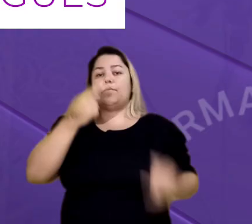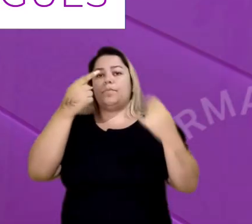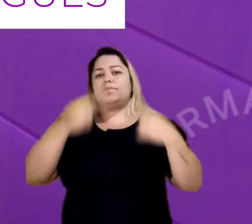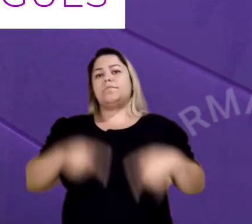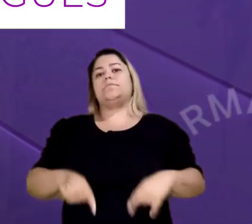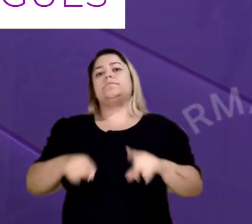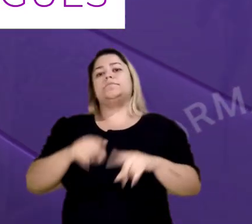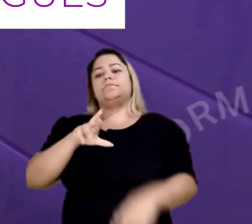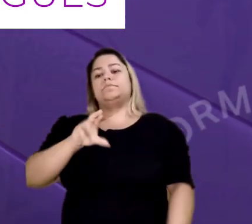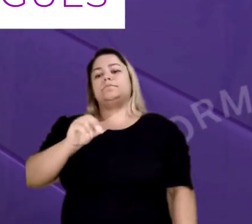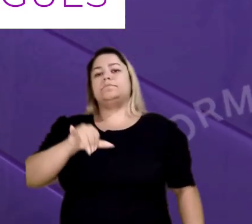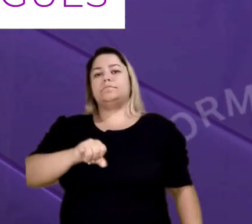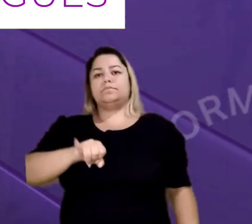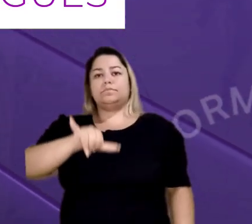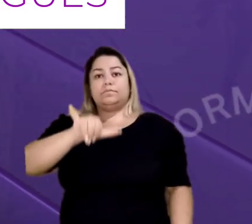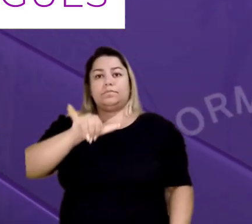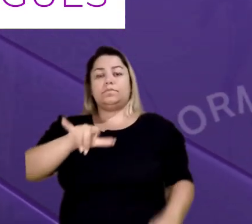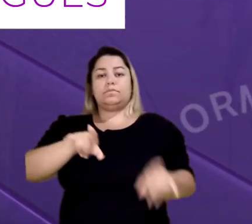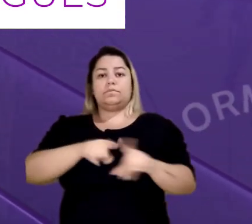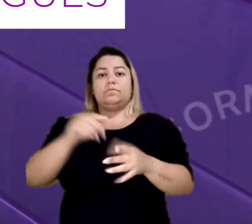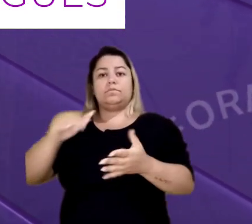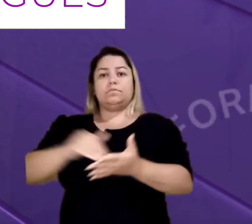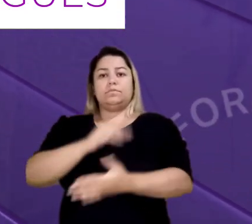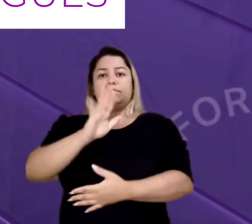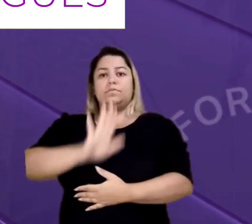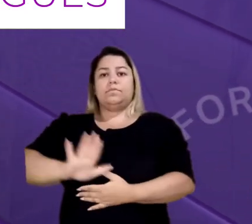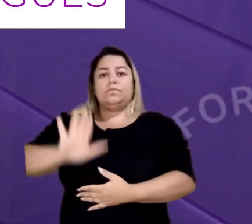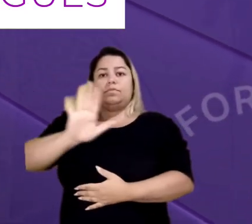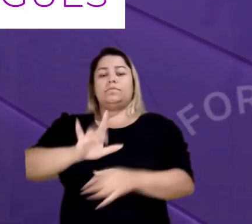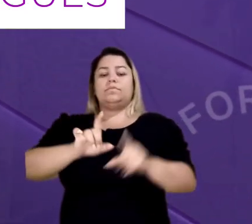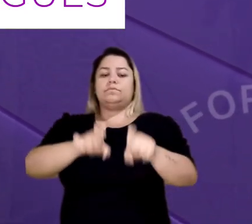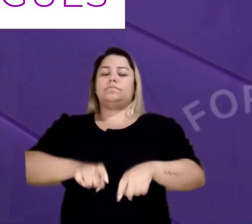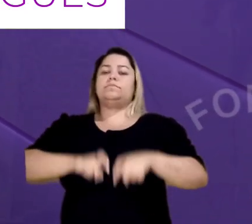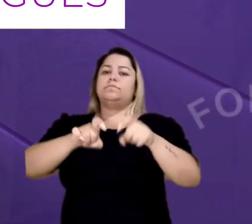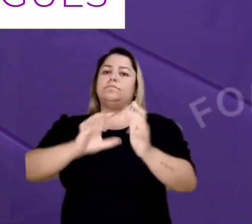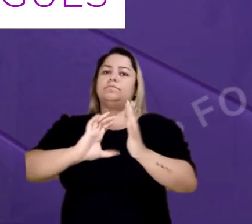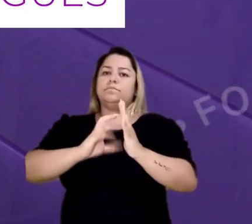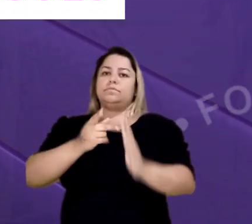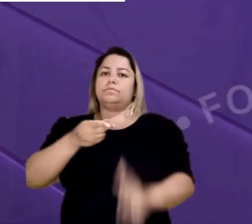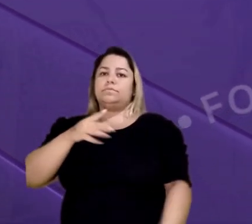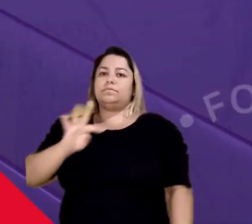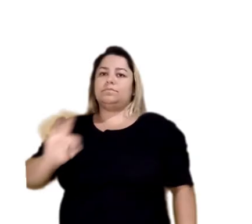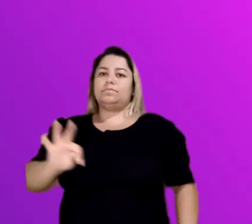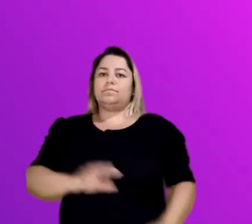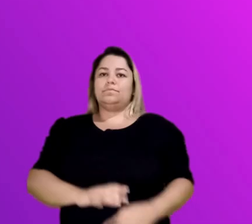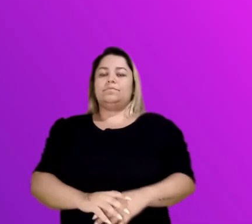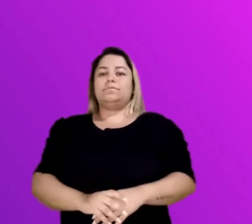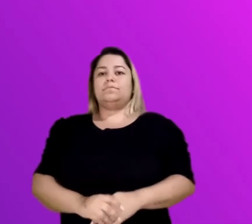Rose Rodrigues, secretária nacional agrária do Partido dos Trabalhadores.